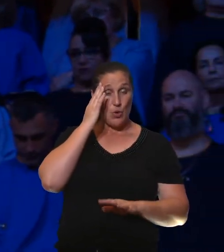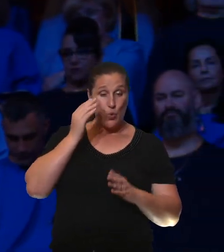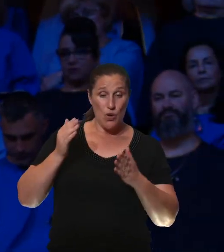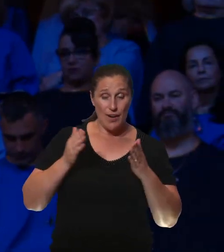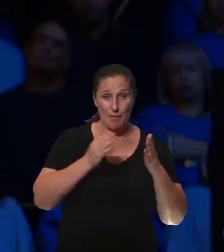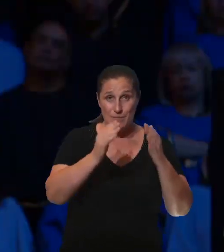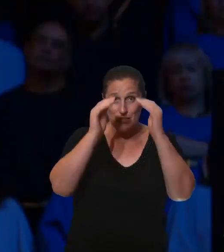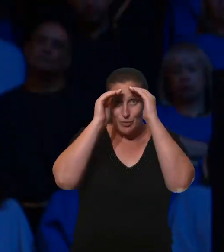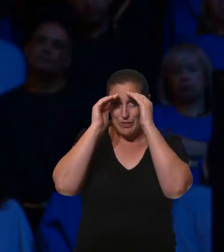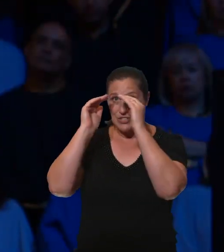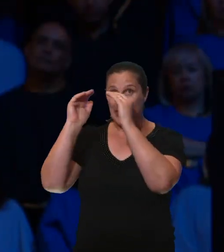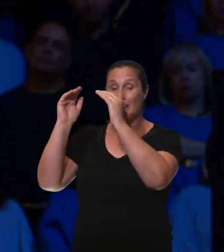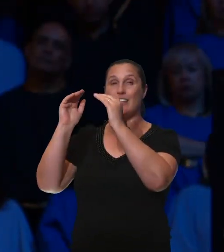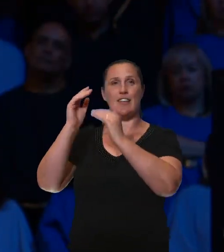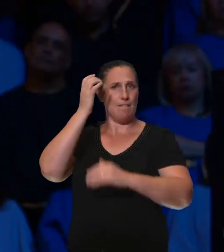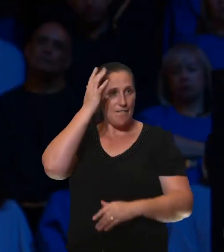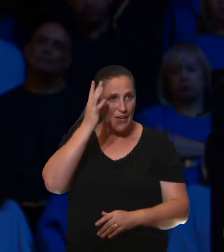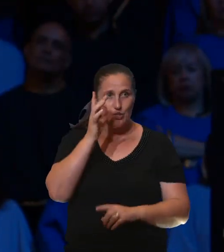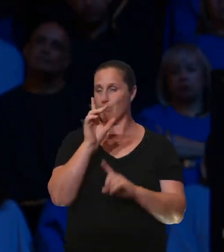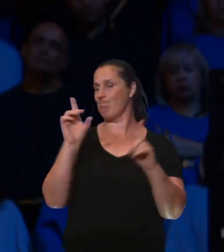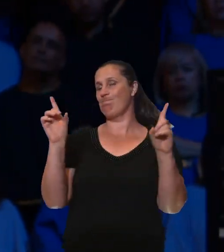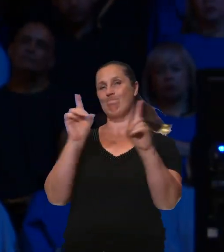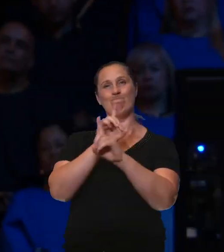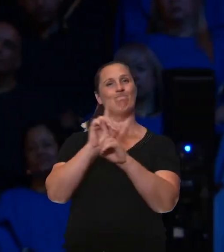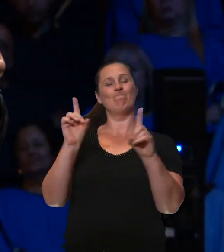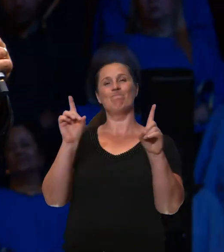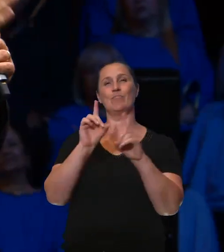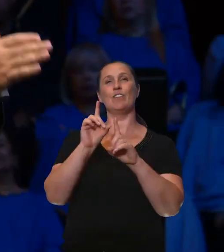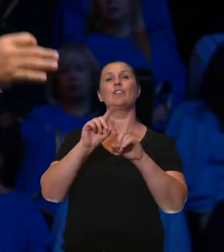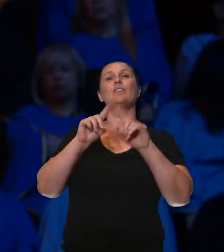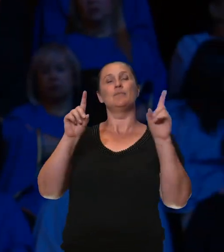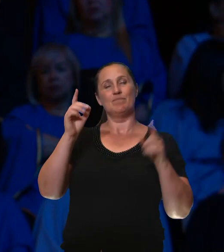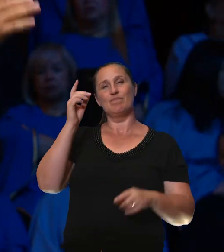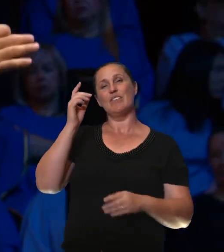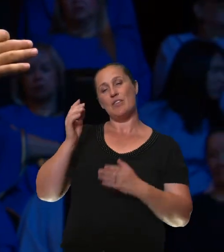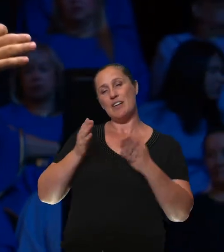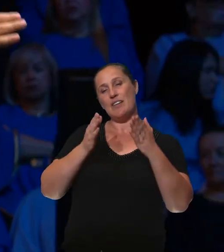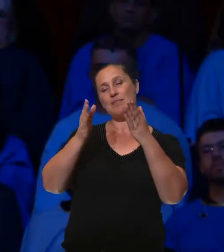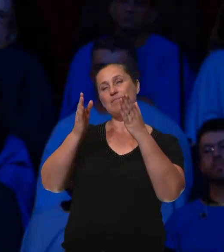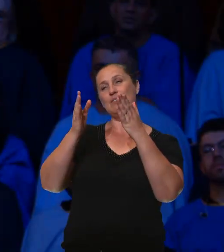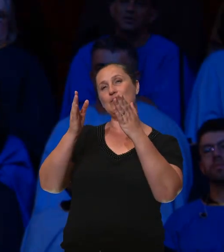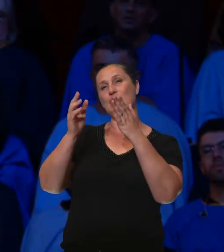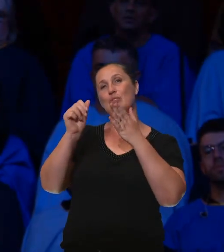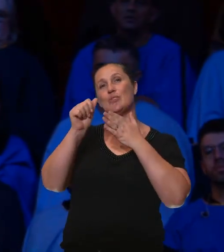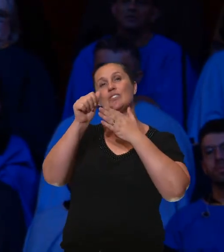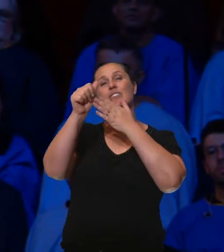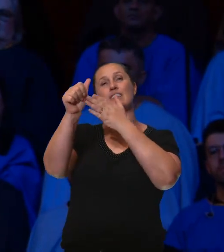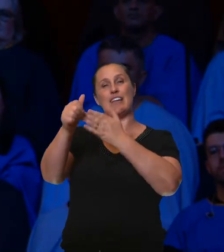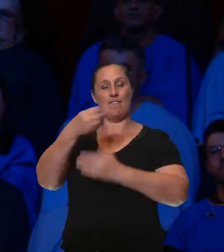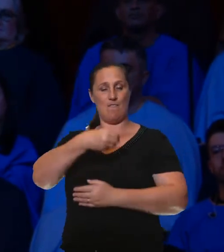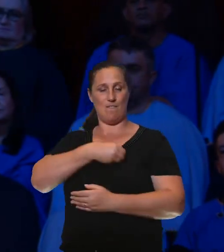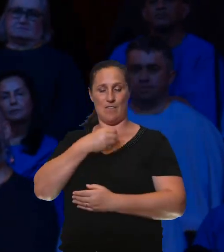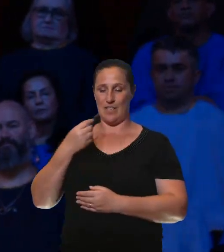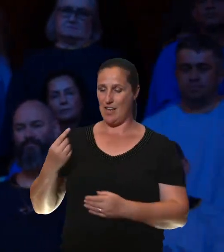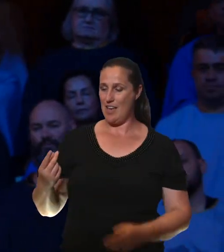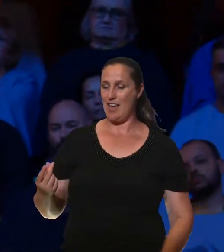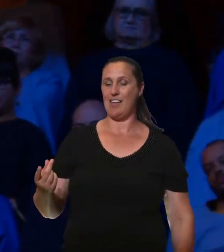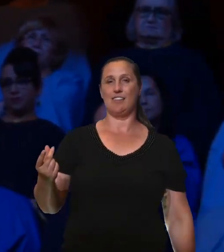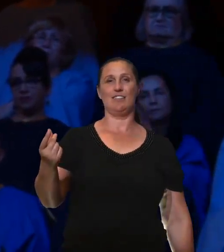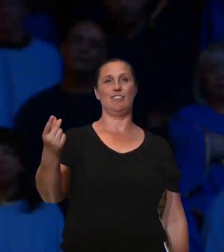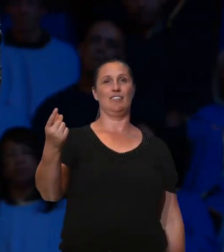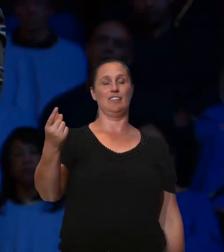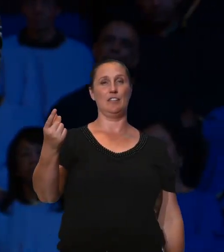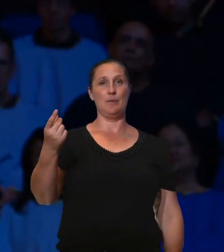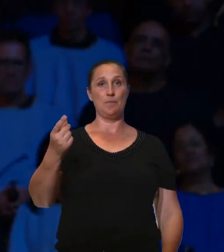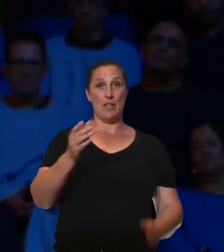será um caminho fácil, mas é o caminho que nos conduz à vida eterna. A Bíblia diz